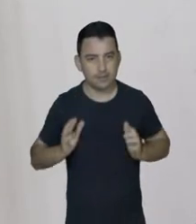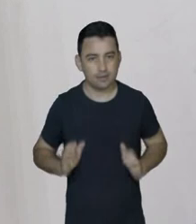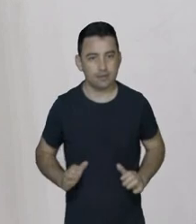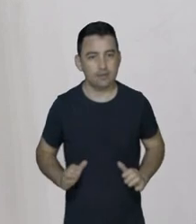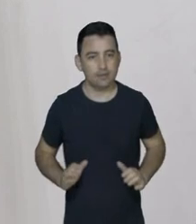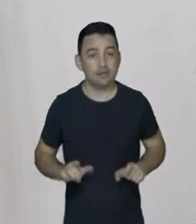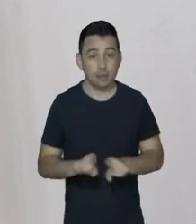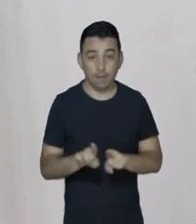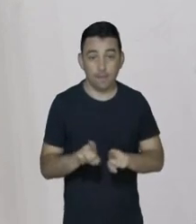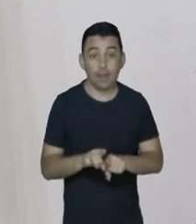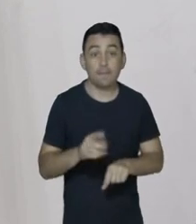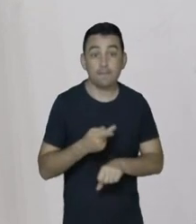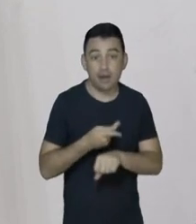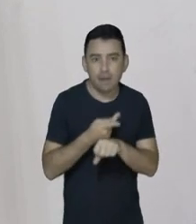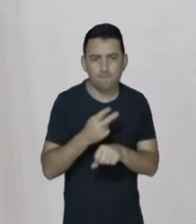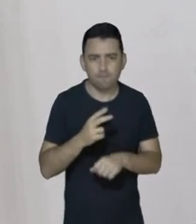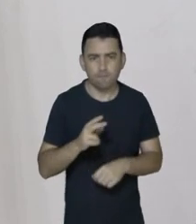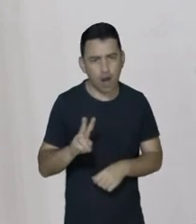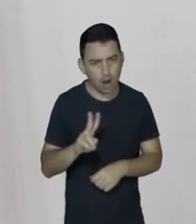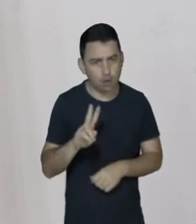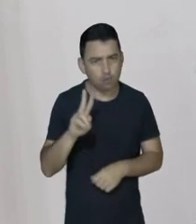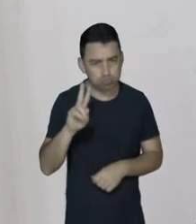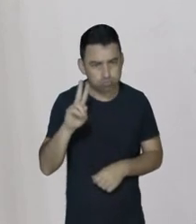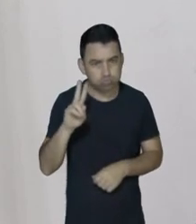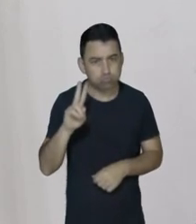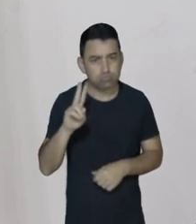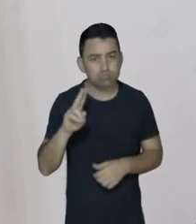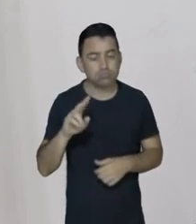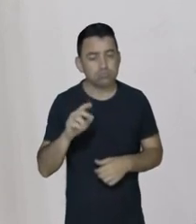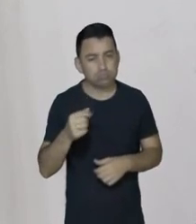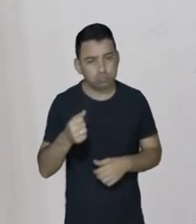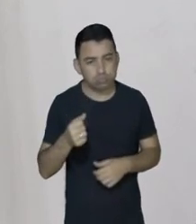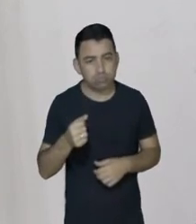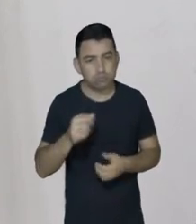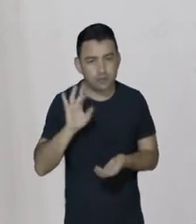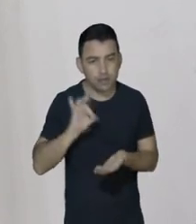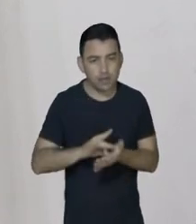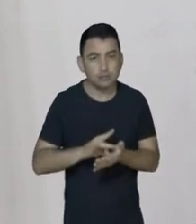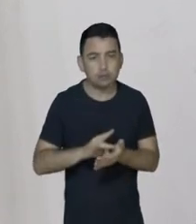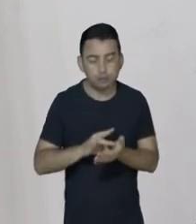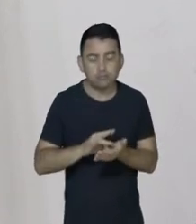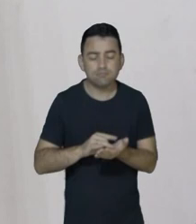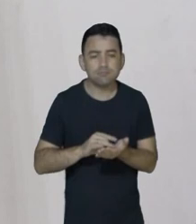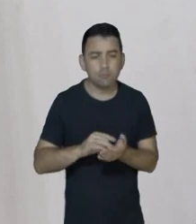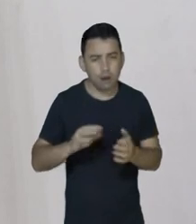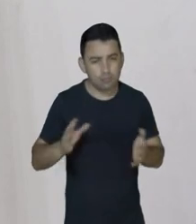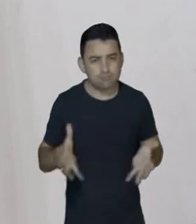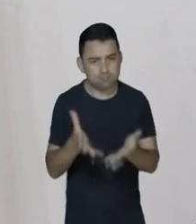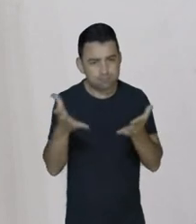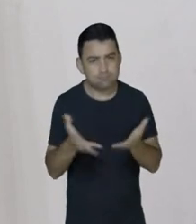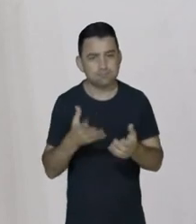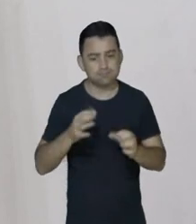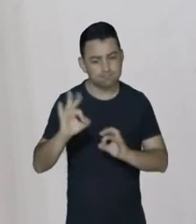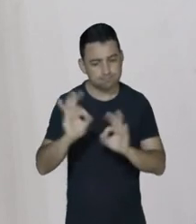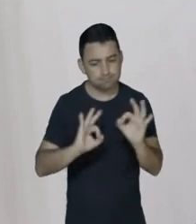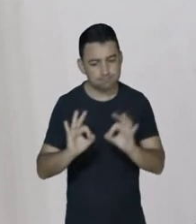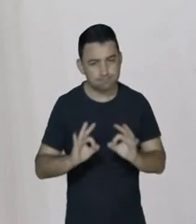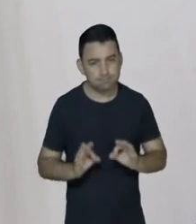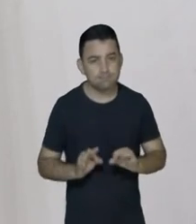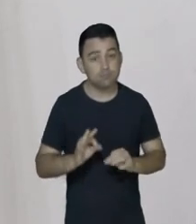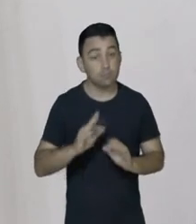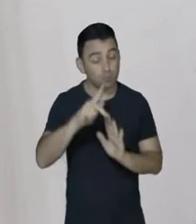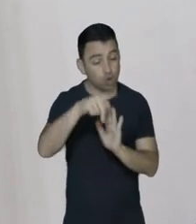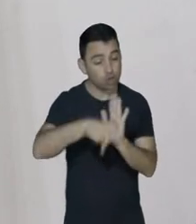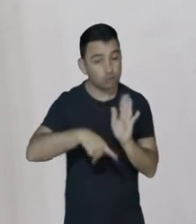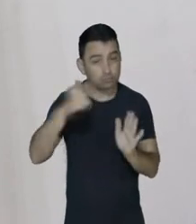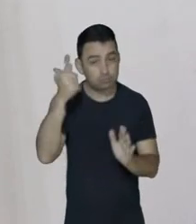da premiação em valores reais, que deve ser destinados ao aprimoramento e à ampliação do projeto ganhador.